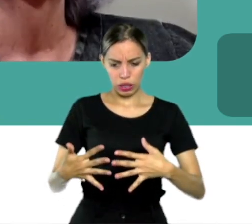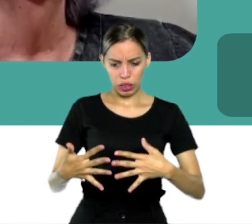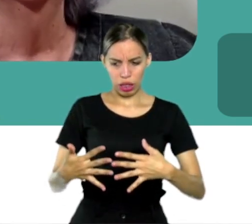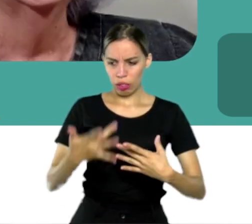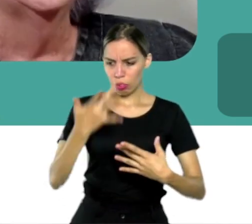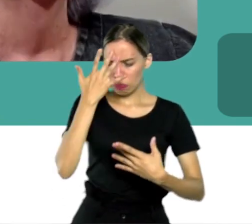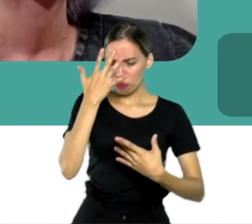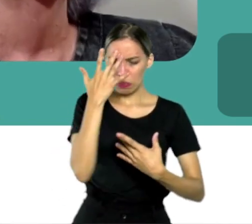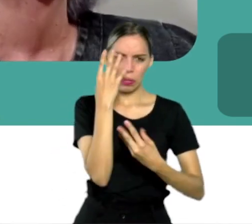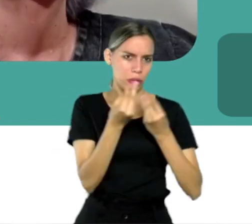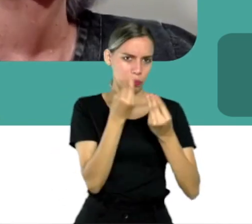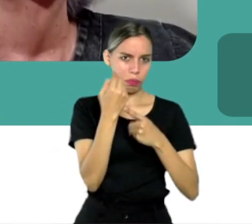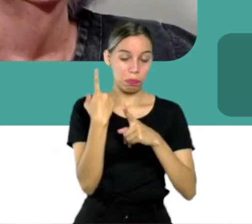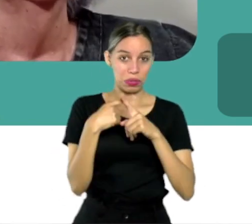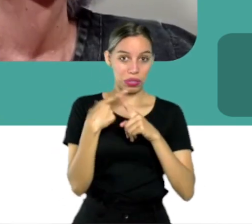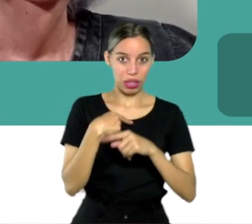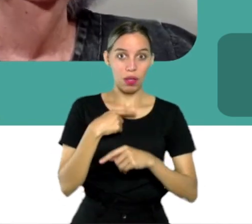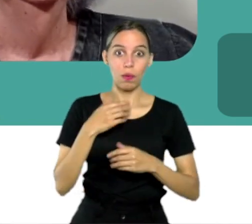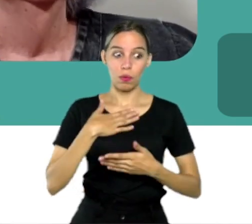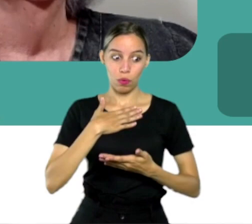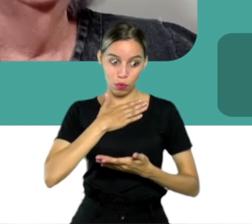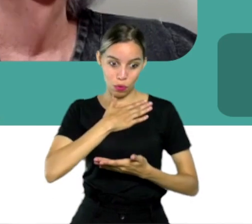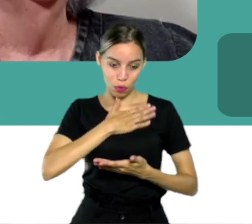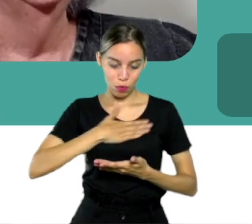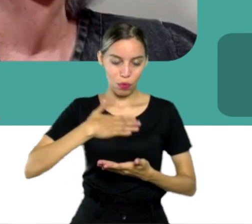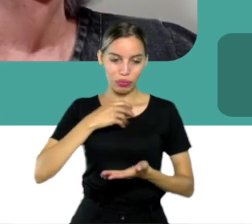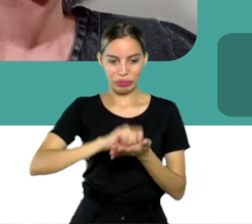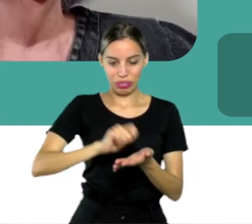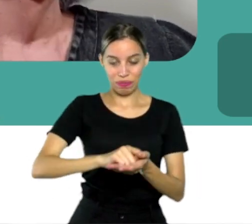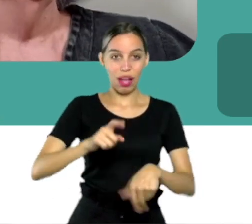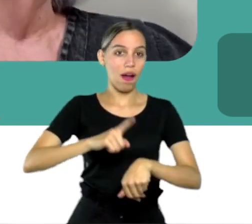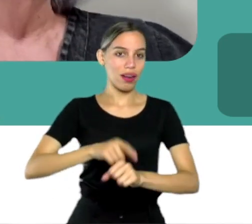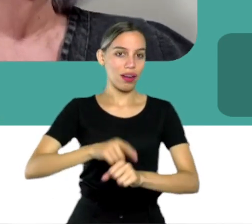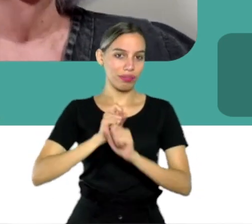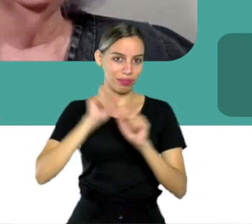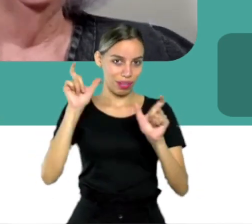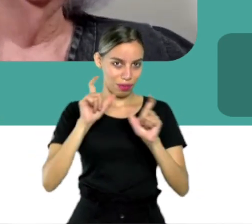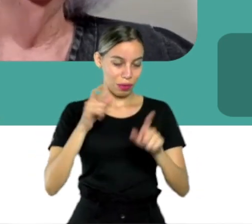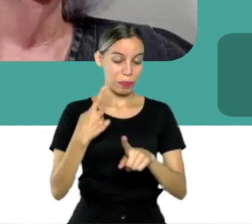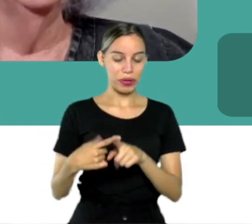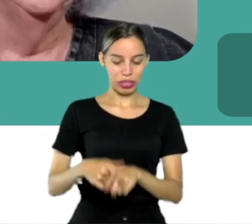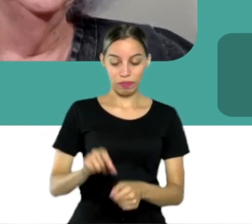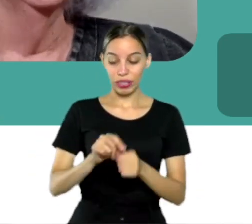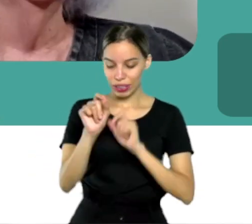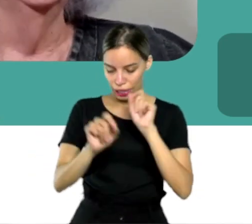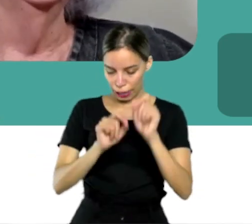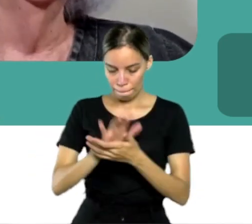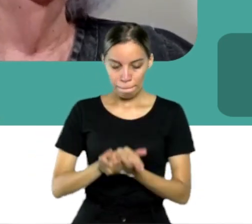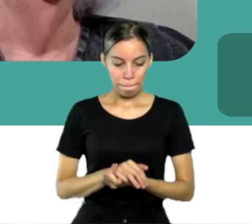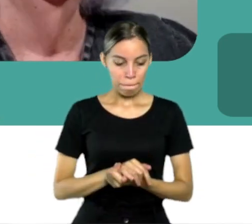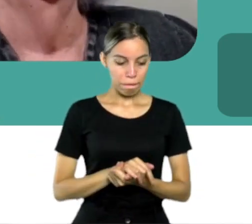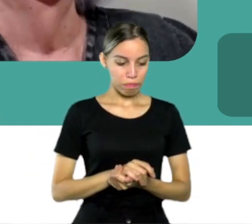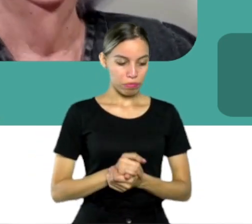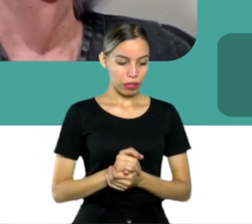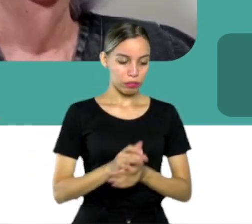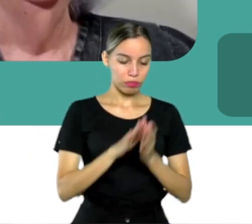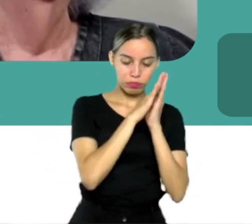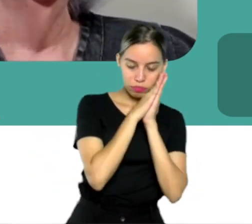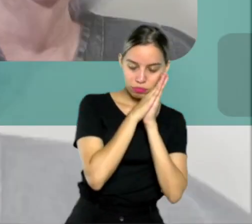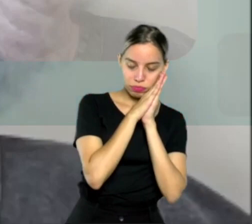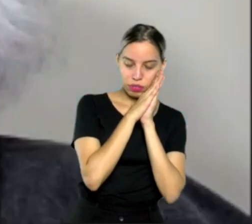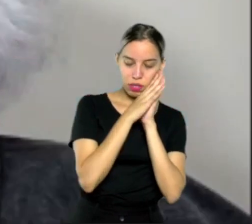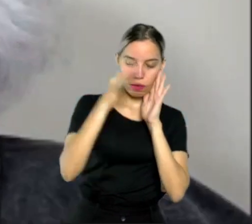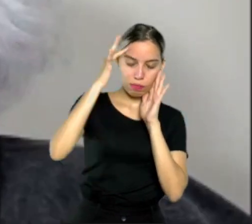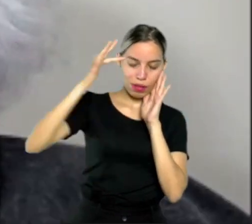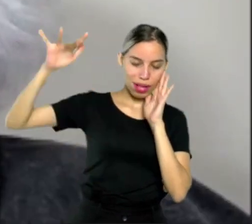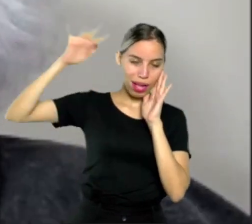fonte fantástica de escrita. Sabe, até esses dias eu estava conversando com a Marlete Menezes, que é daqui, que está